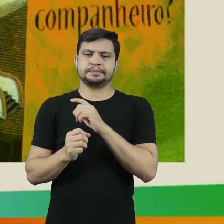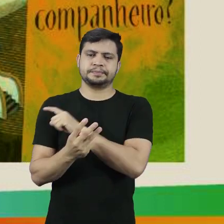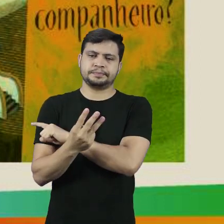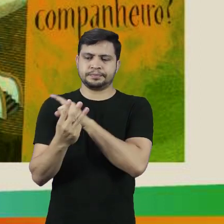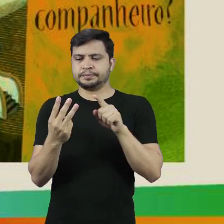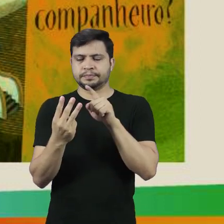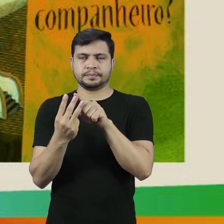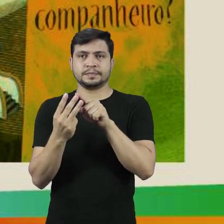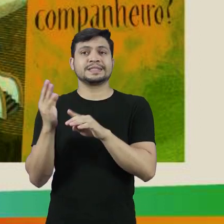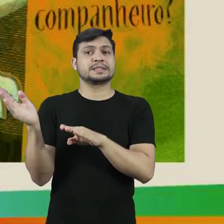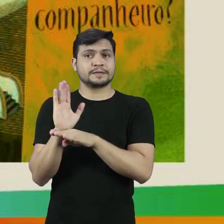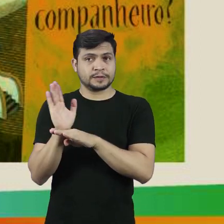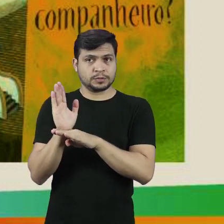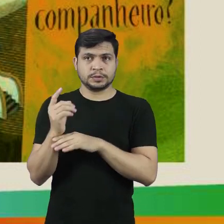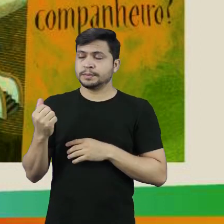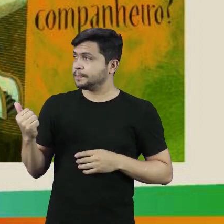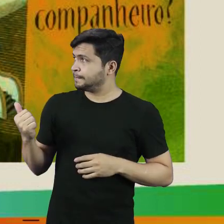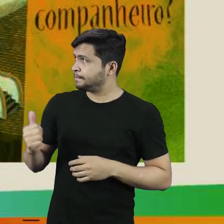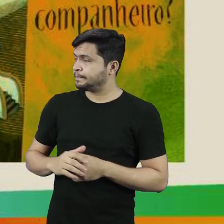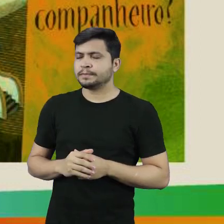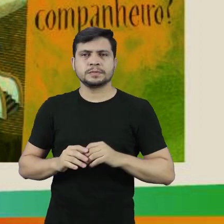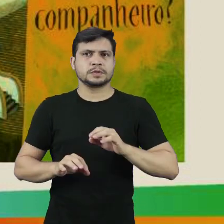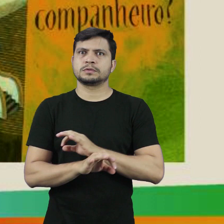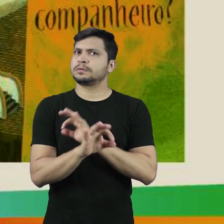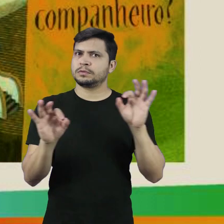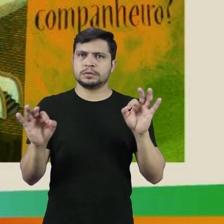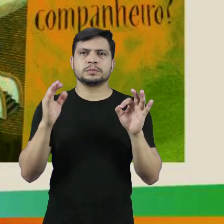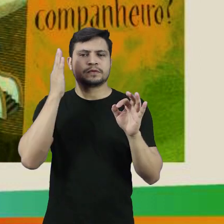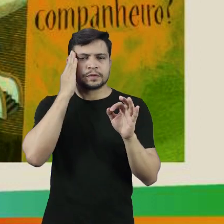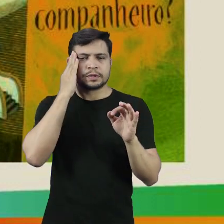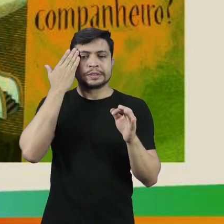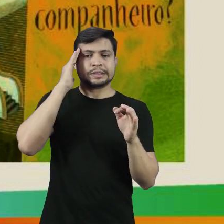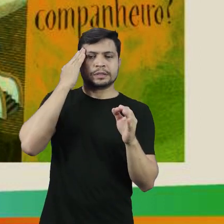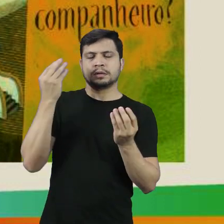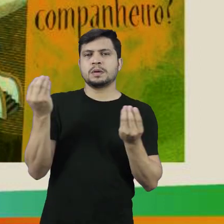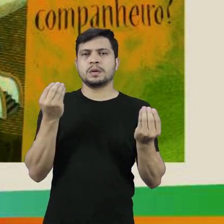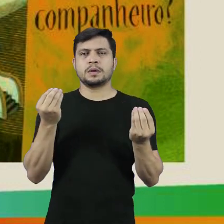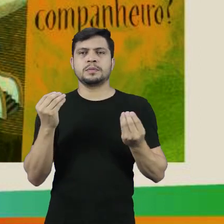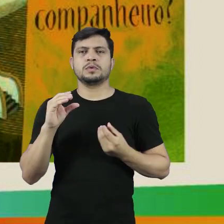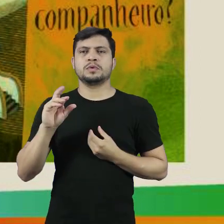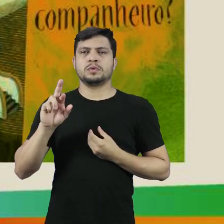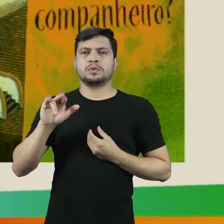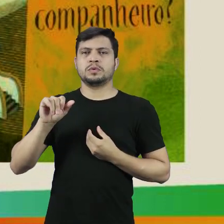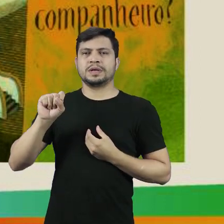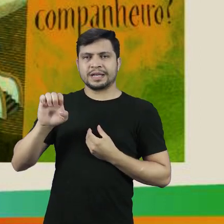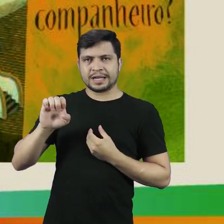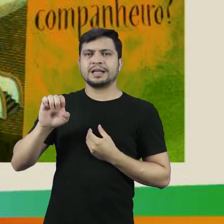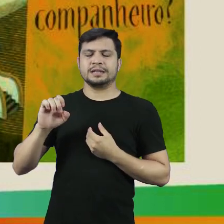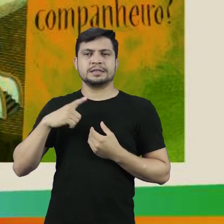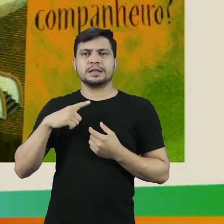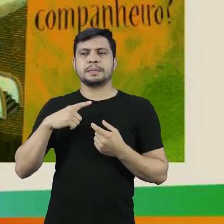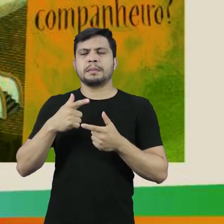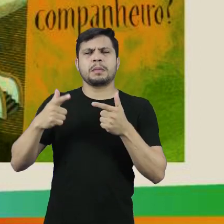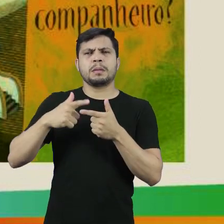13 dias que abalaram o mundo. Espetacular para a gente pensar essa crise dos mísseis e principalmente esses momentos de tensões entre Estados Unidos e